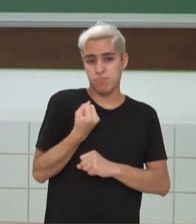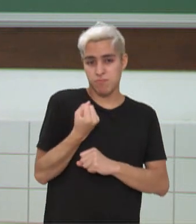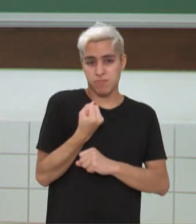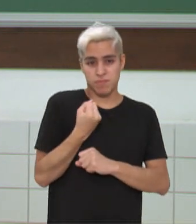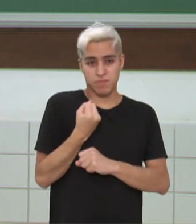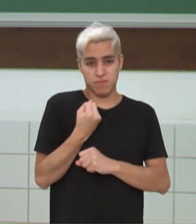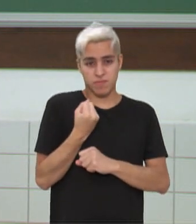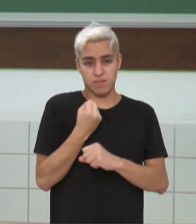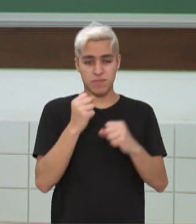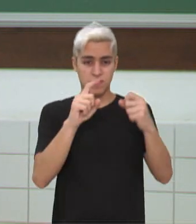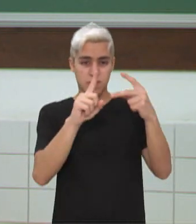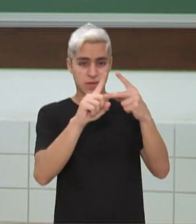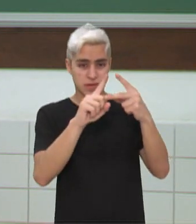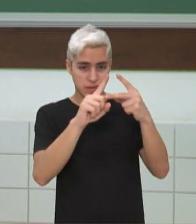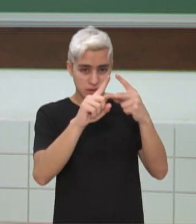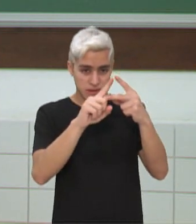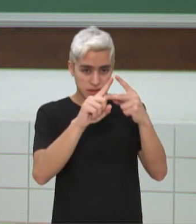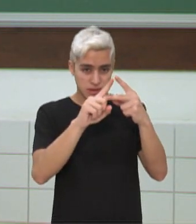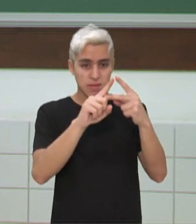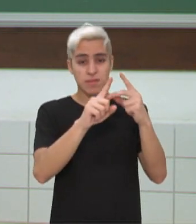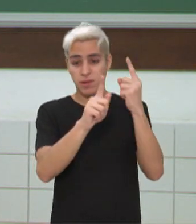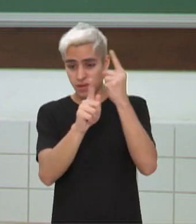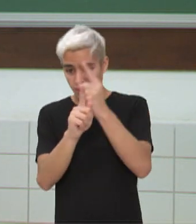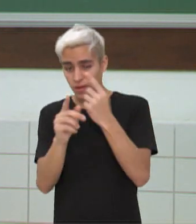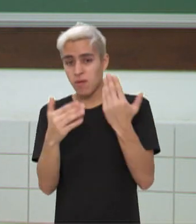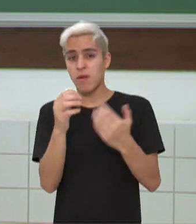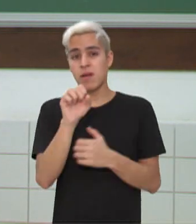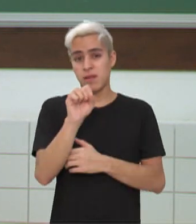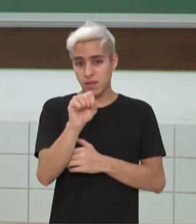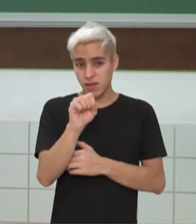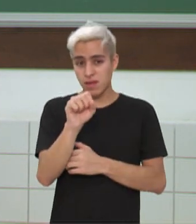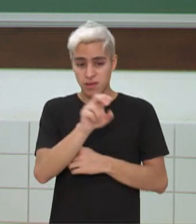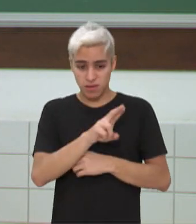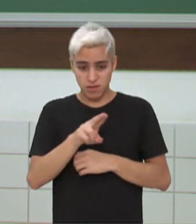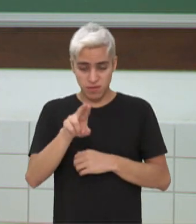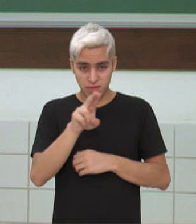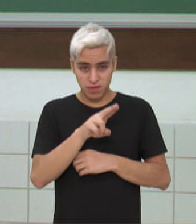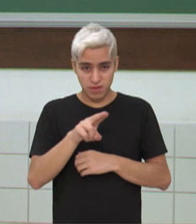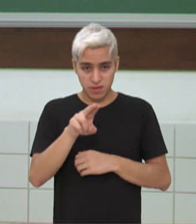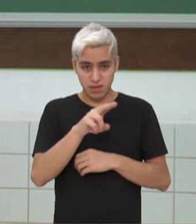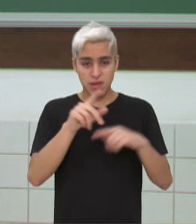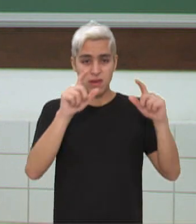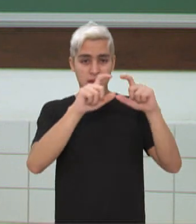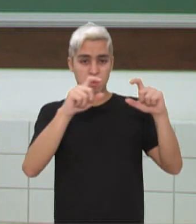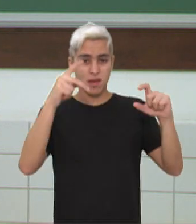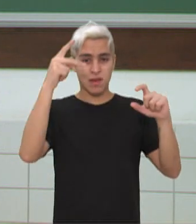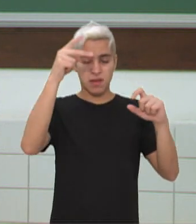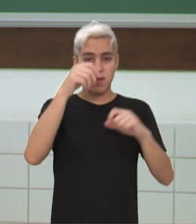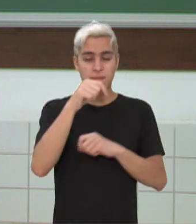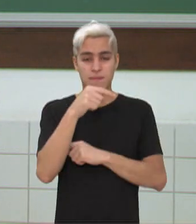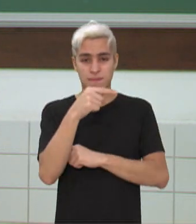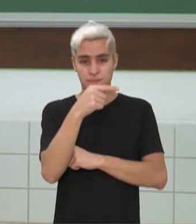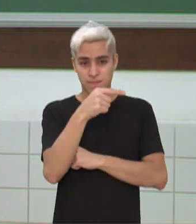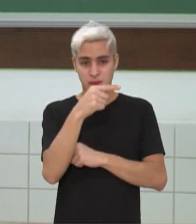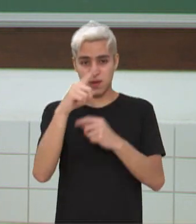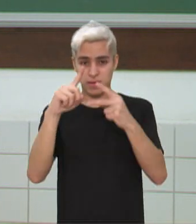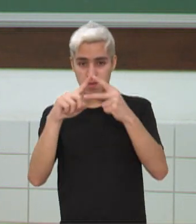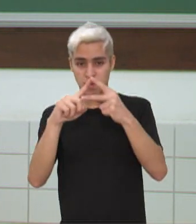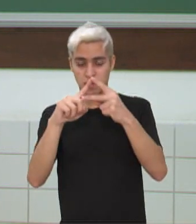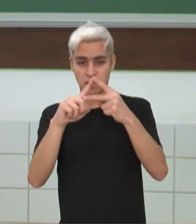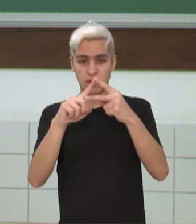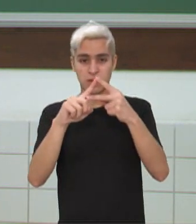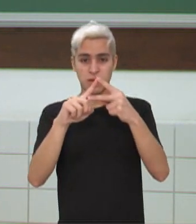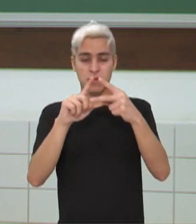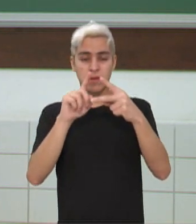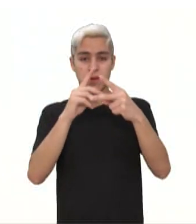delta para achar S do vértice e aplicar a equação menos delta sobre 4A. Daqui uns minutinhos